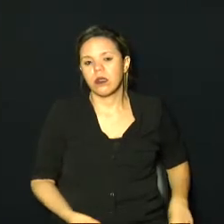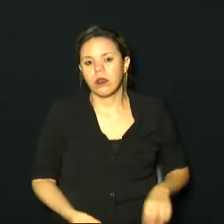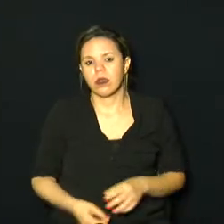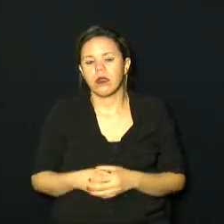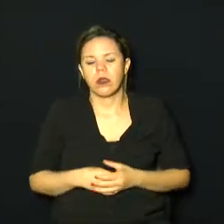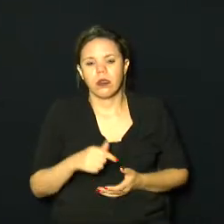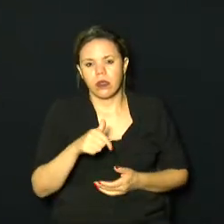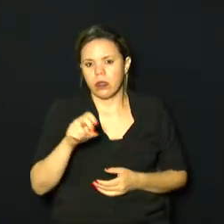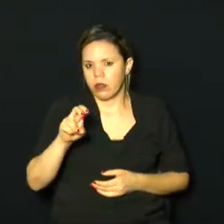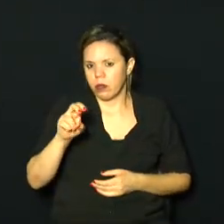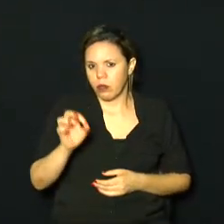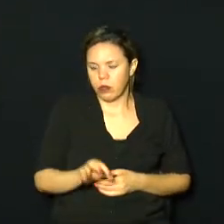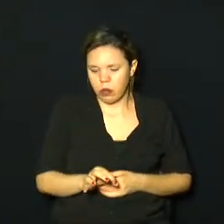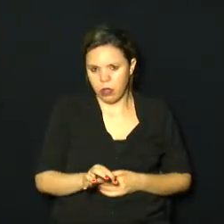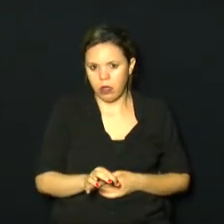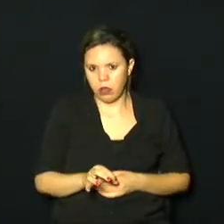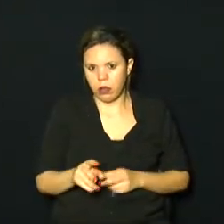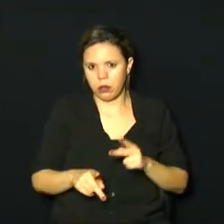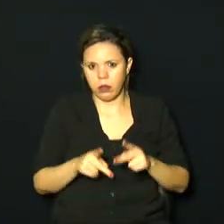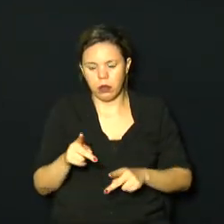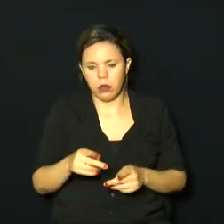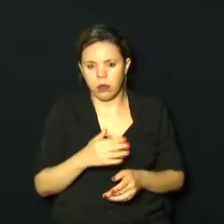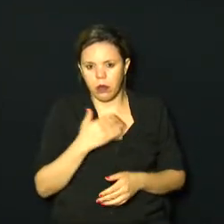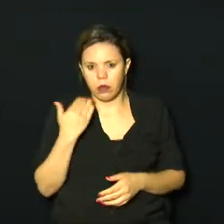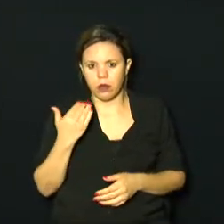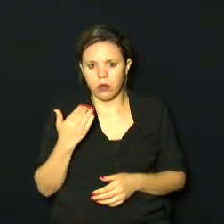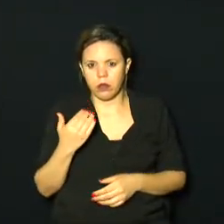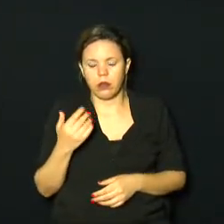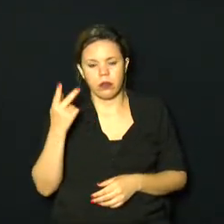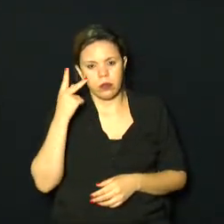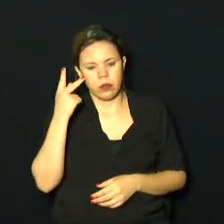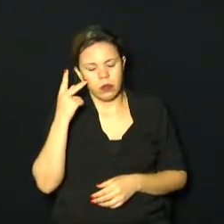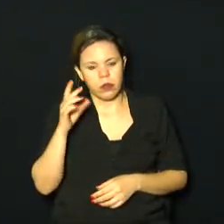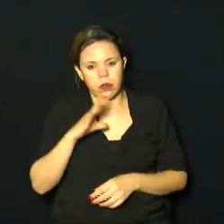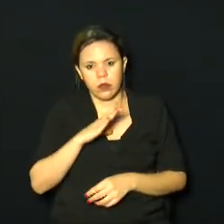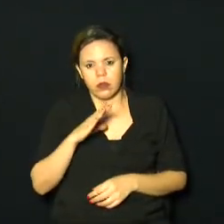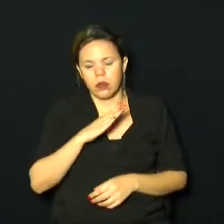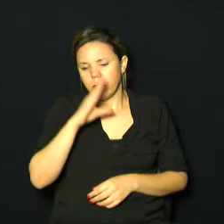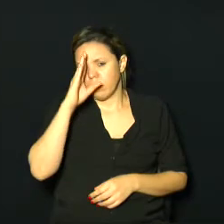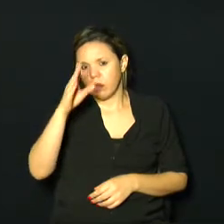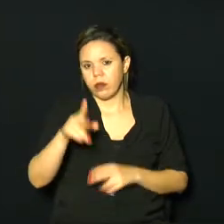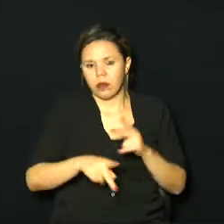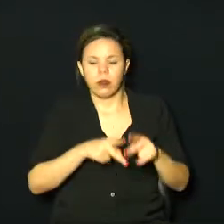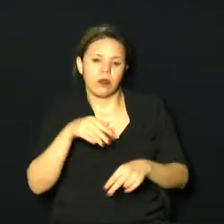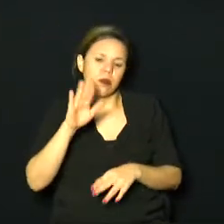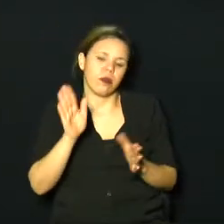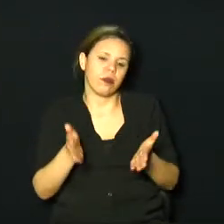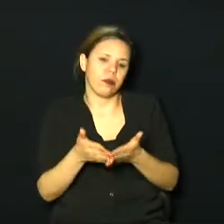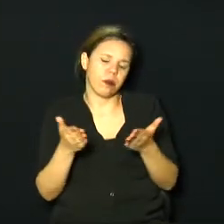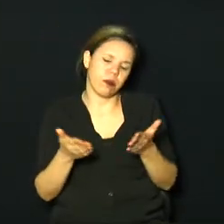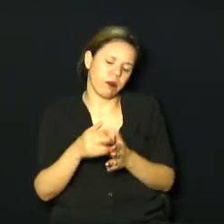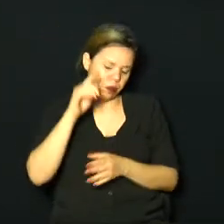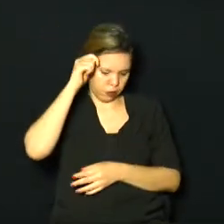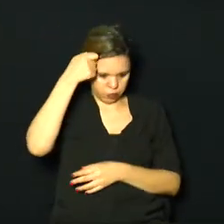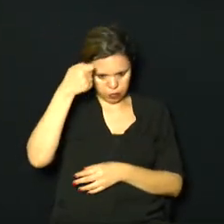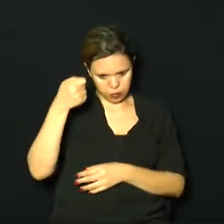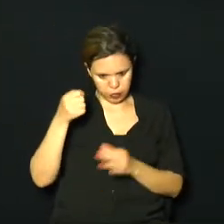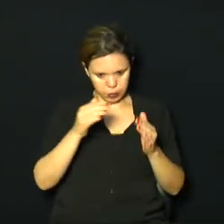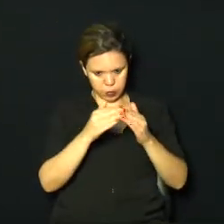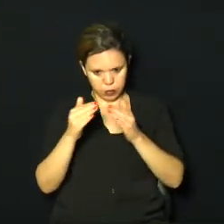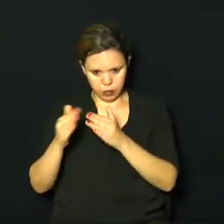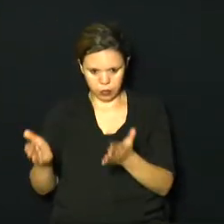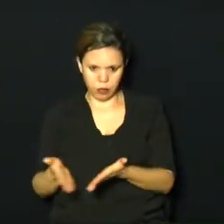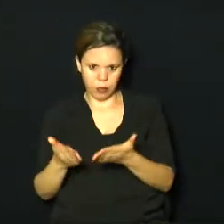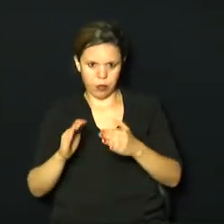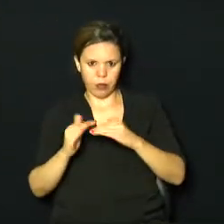75% da população que morreu em São Paulo, capital, foram as pessoas mais pobres, negras e moradoras da região